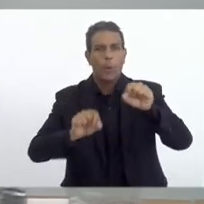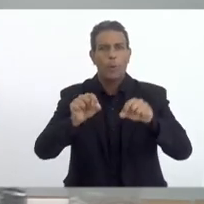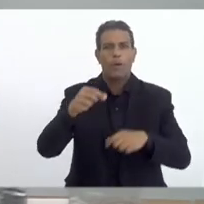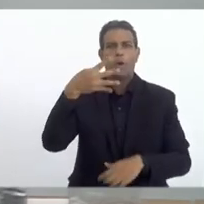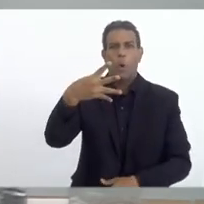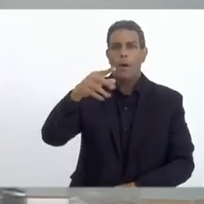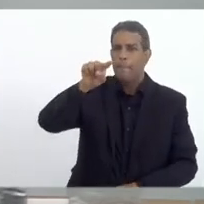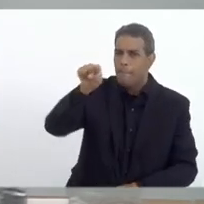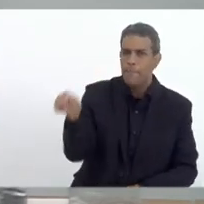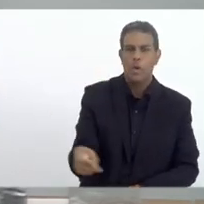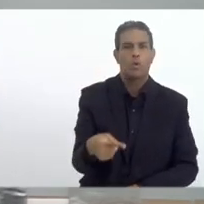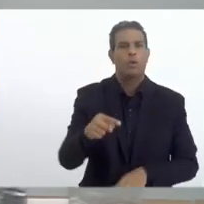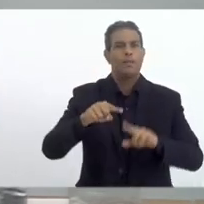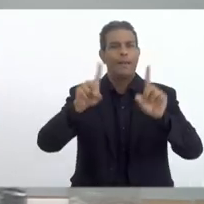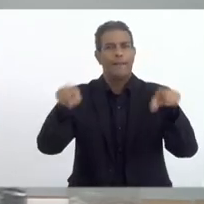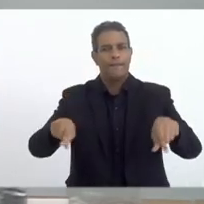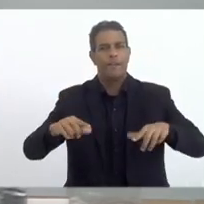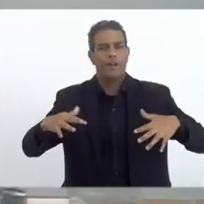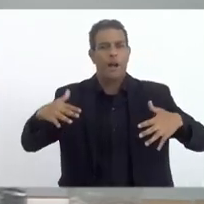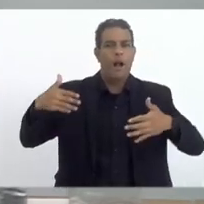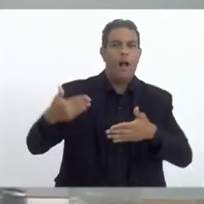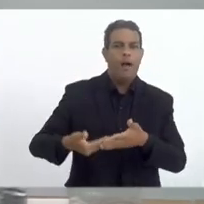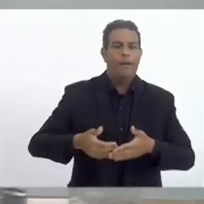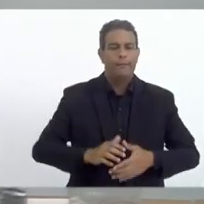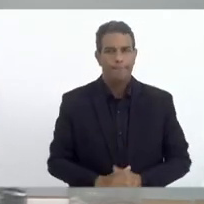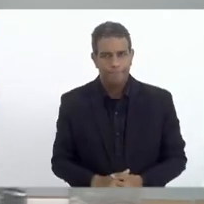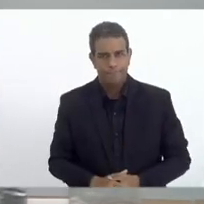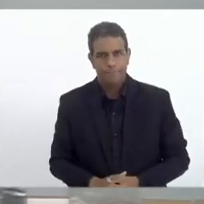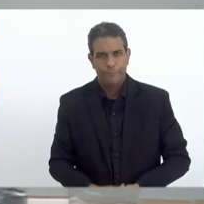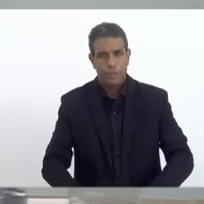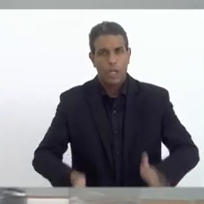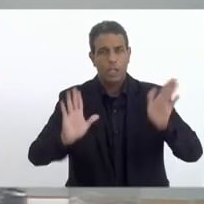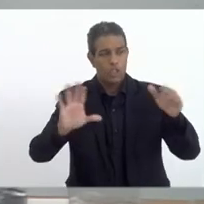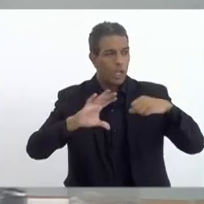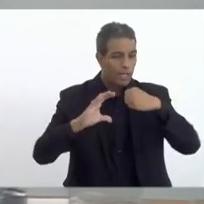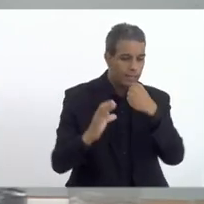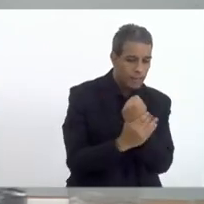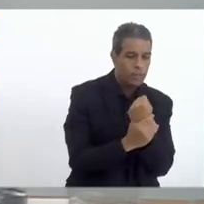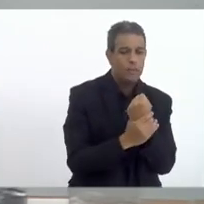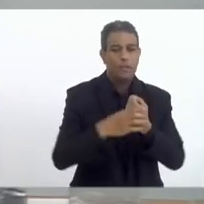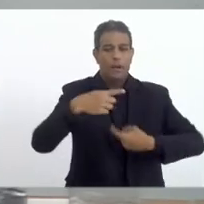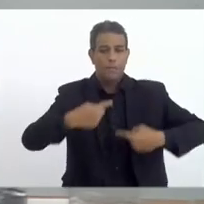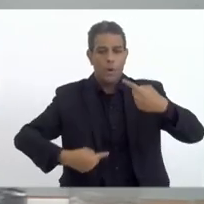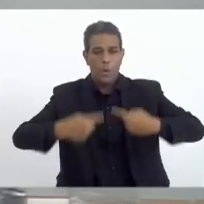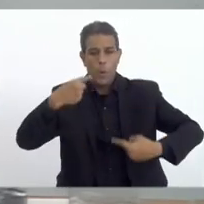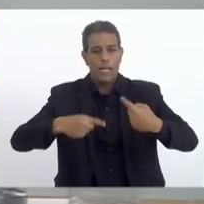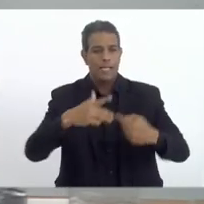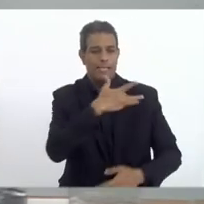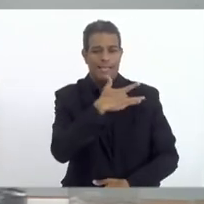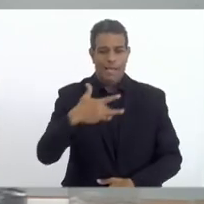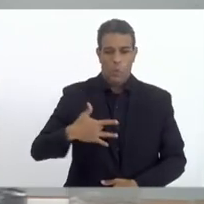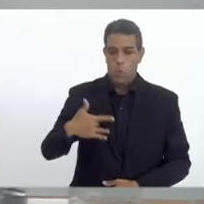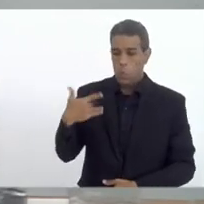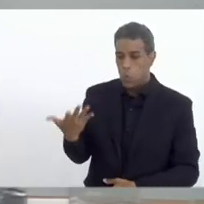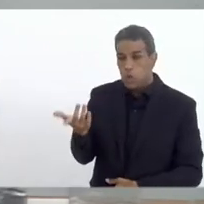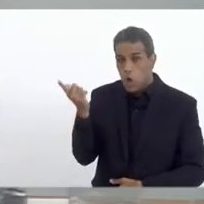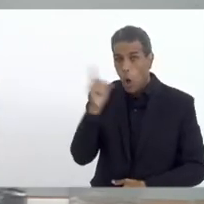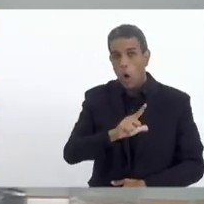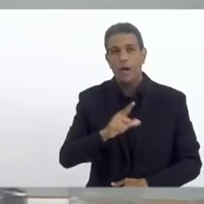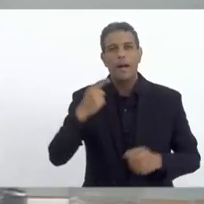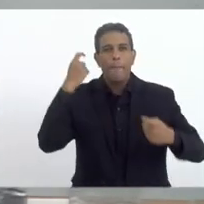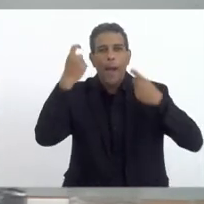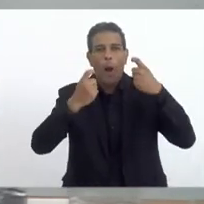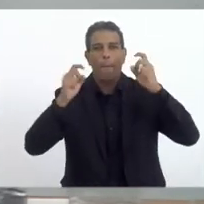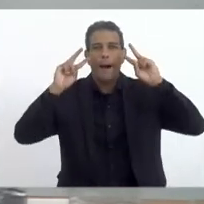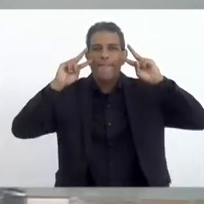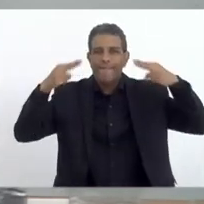mil servidores nos últimos anos. Muitos da segurança pública, muita gente da saúde também. Mas há uma preocupação